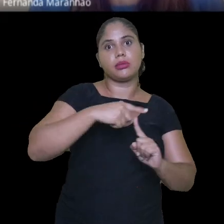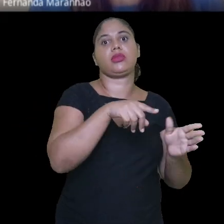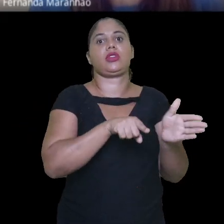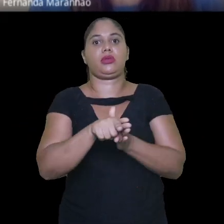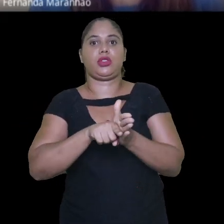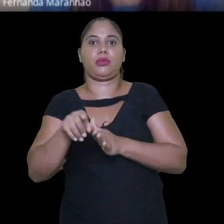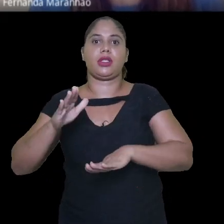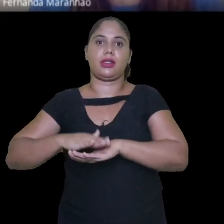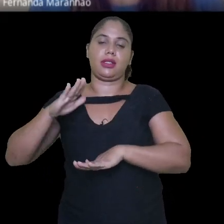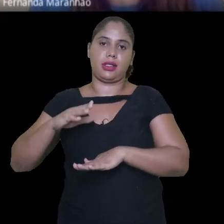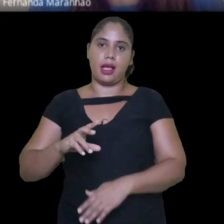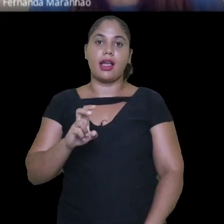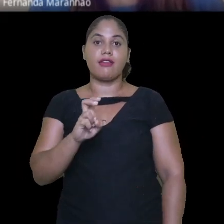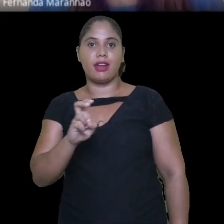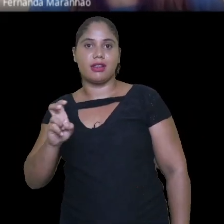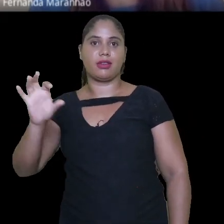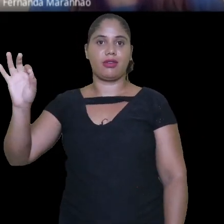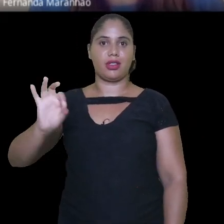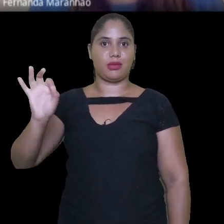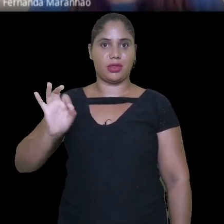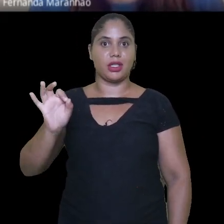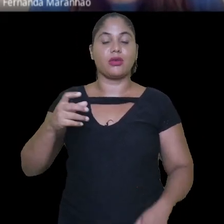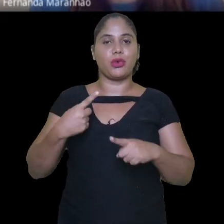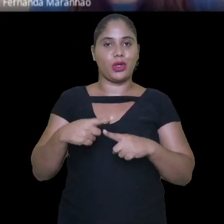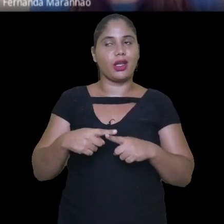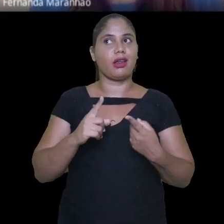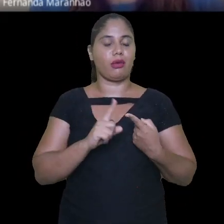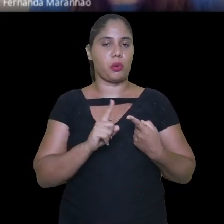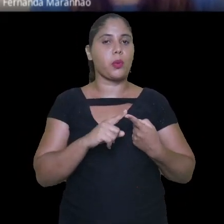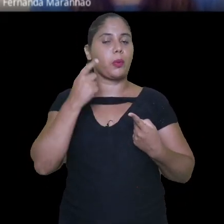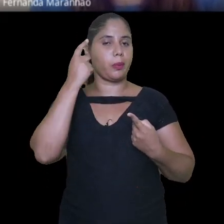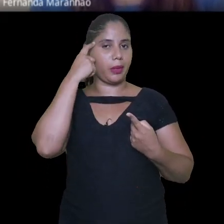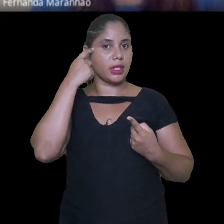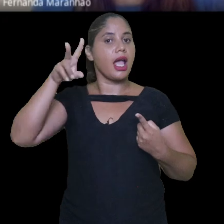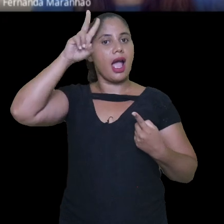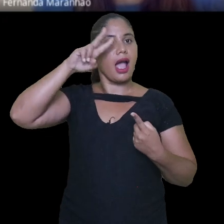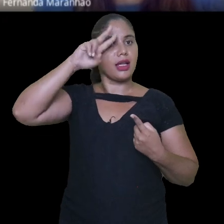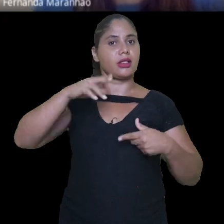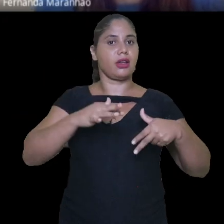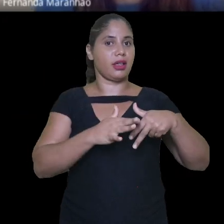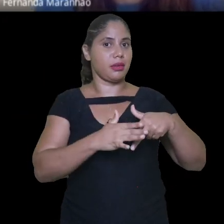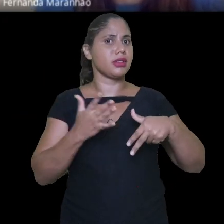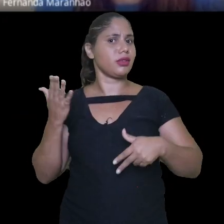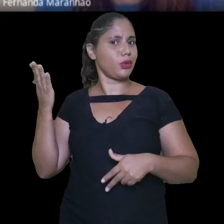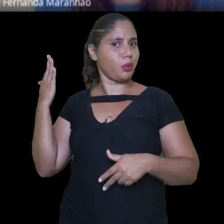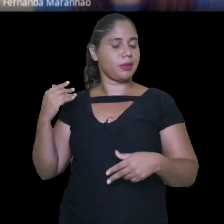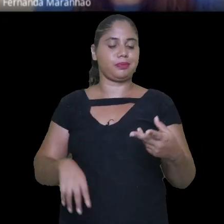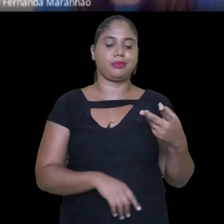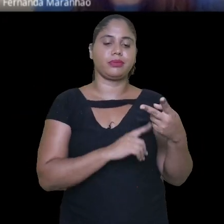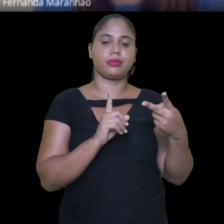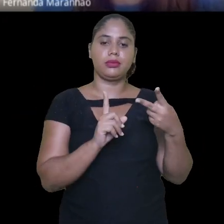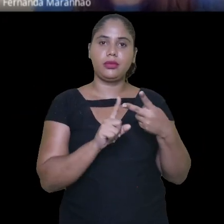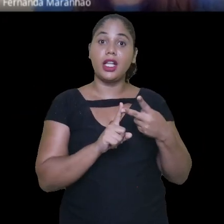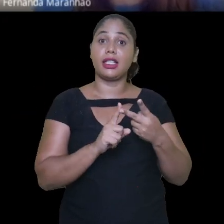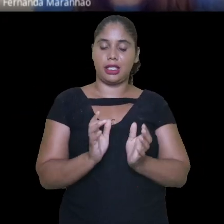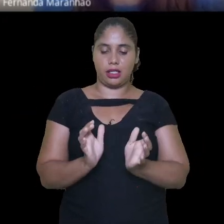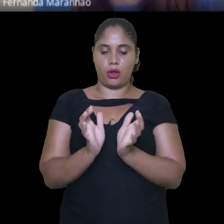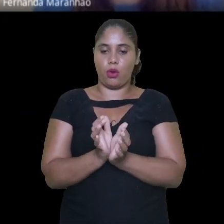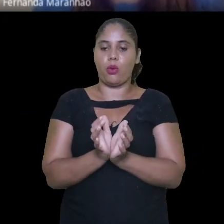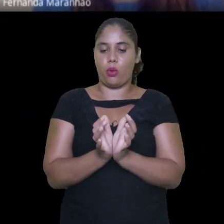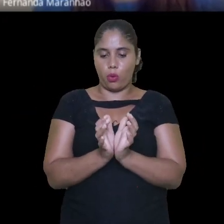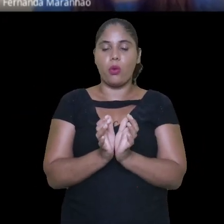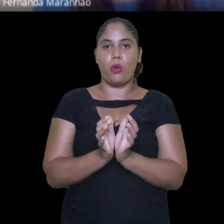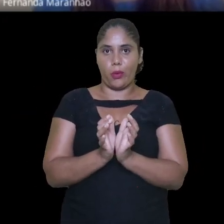e fatores de risco, também faço a medida do colo. Claro que um teste de rastreio que tem uma taxa de detecção de 55% ainda é muito